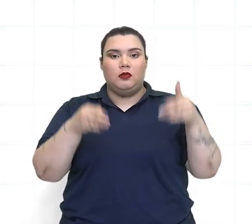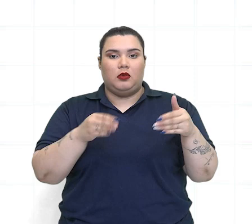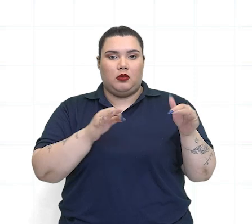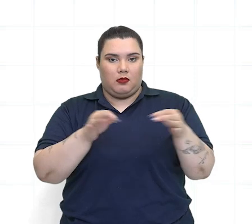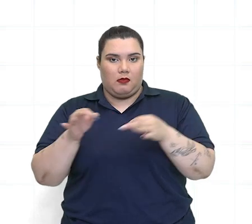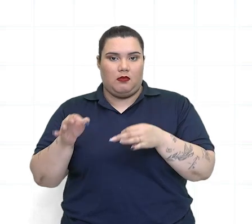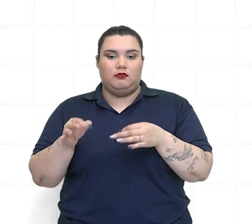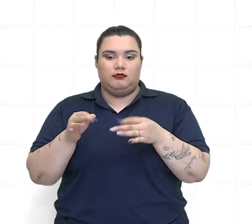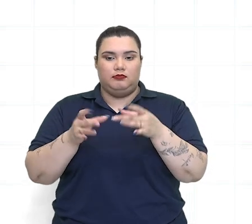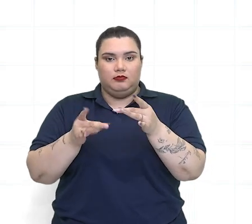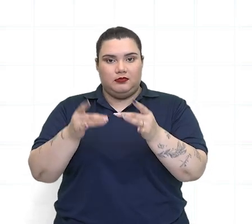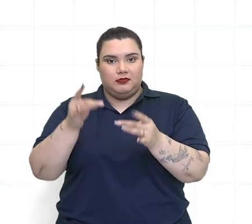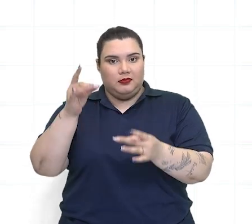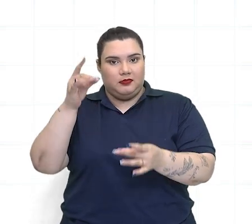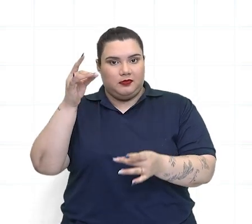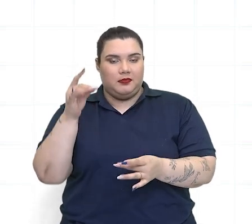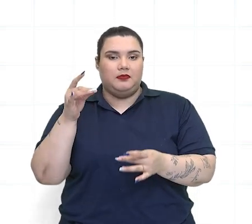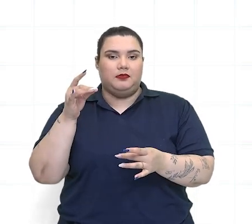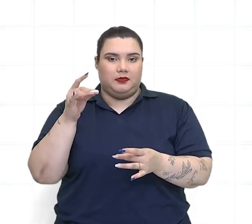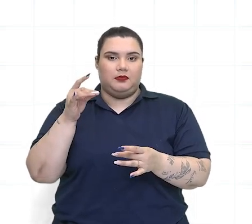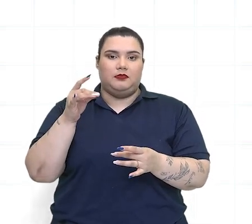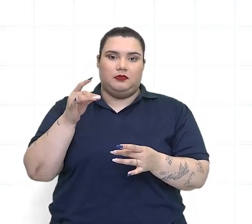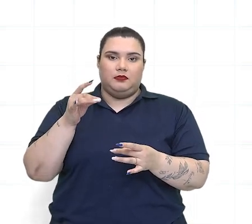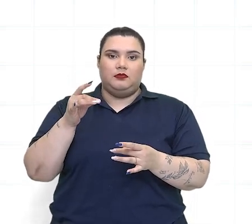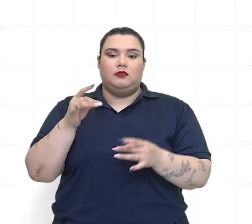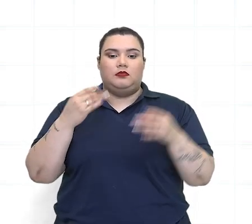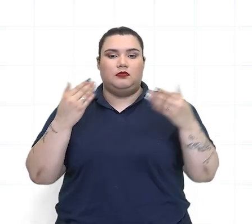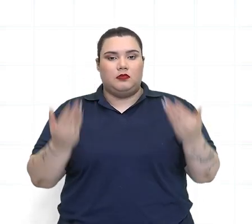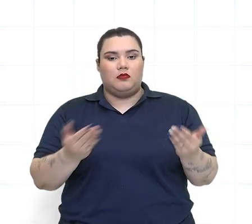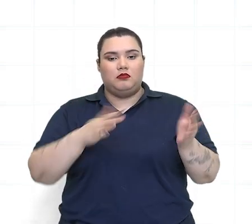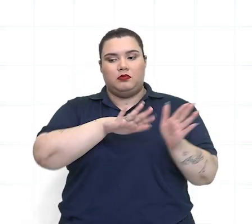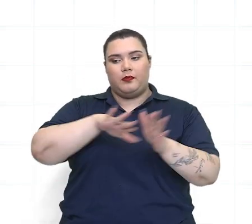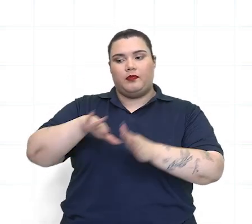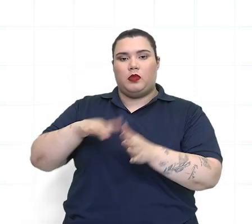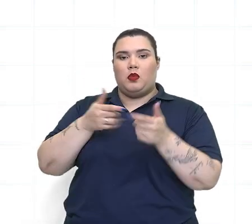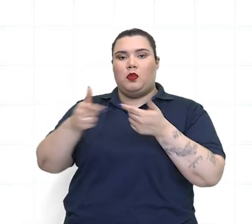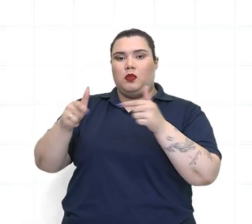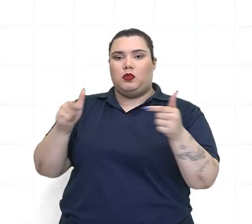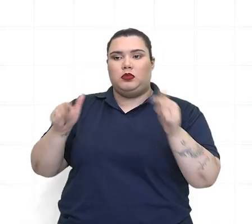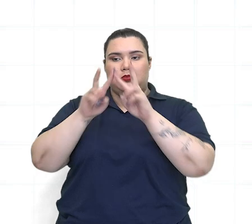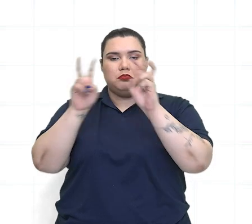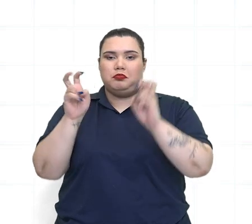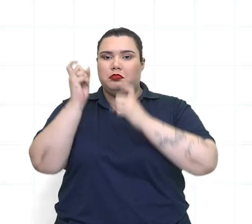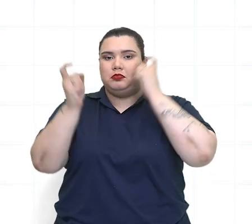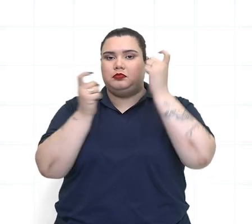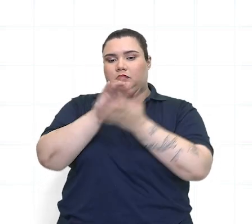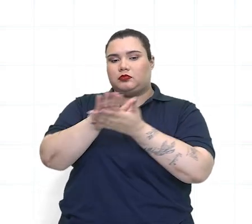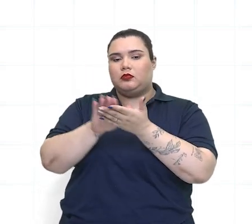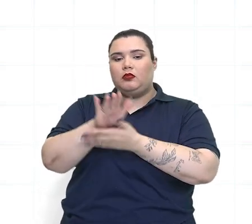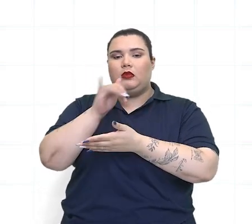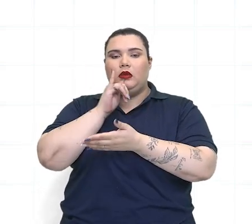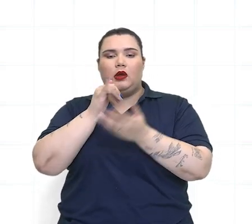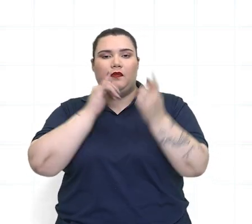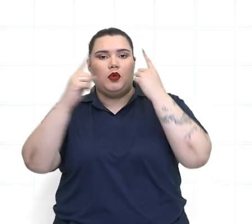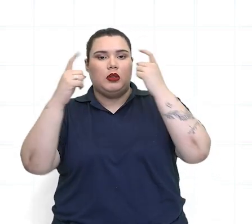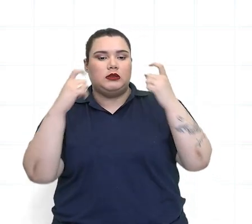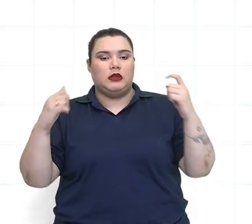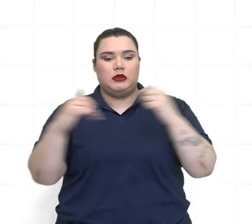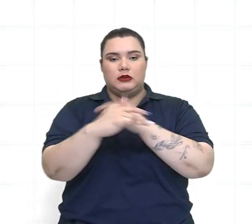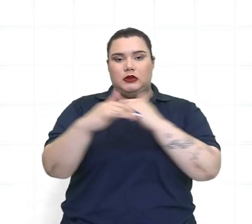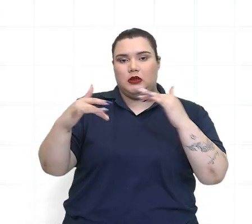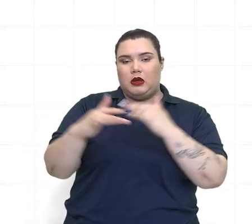isto, né, discorrer sobre a violência psicológica, deixando de lado os demais temas, como violência